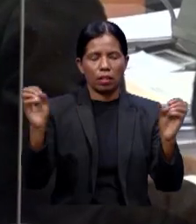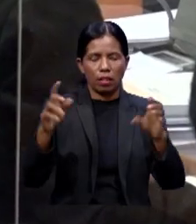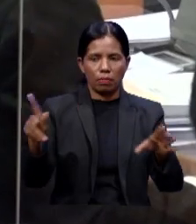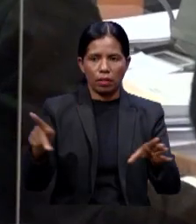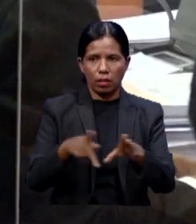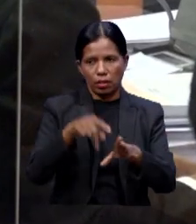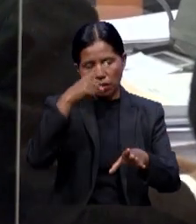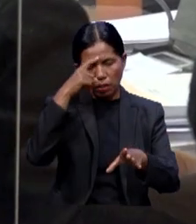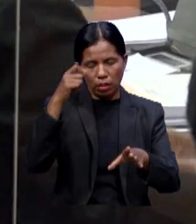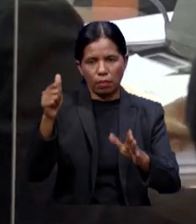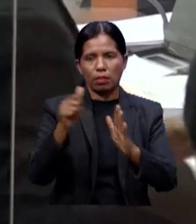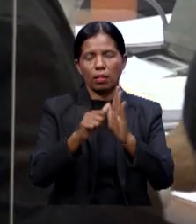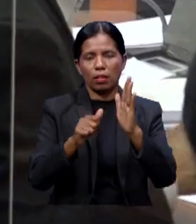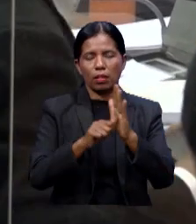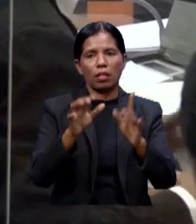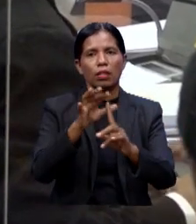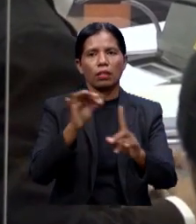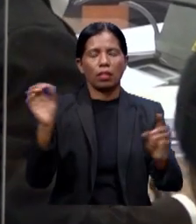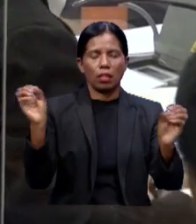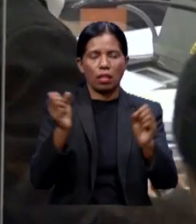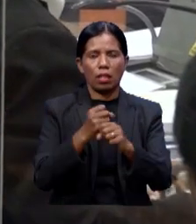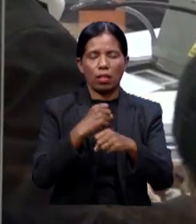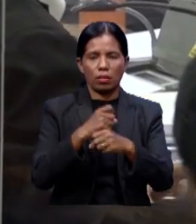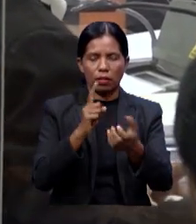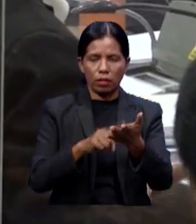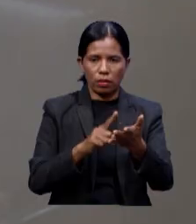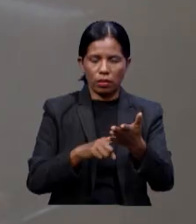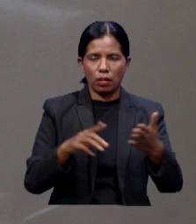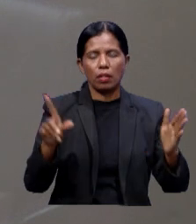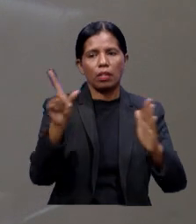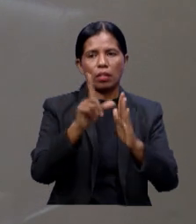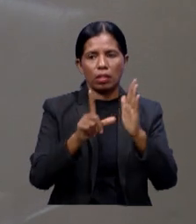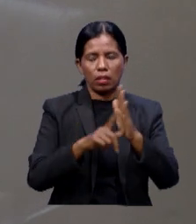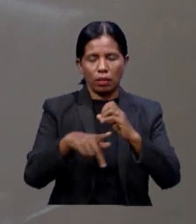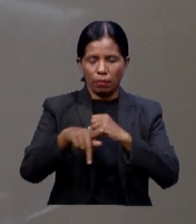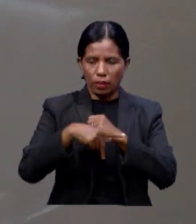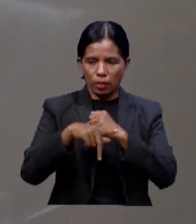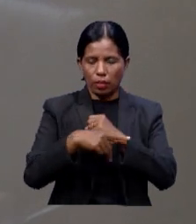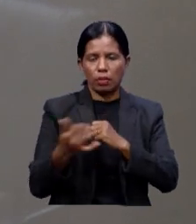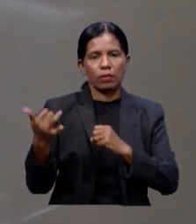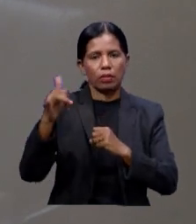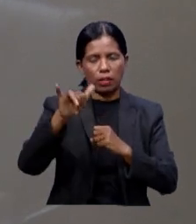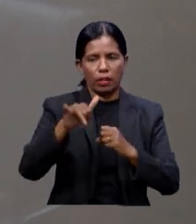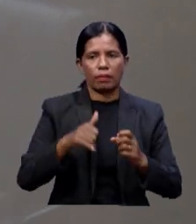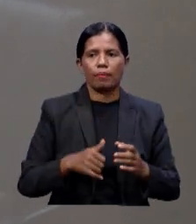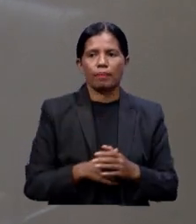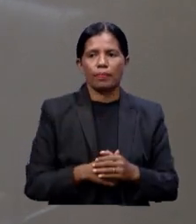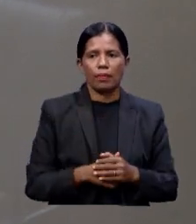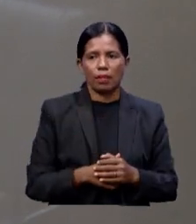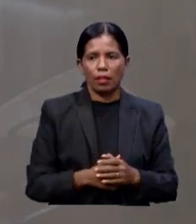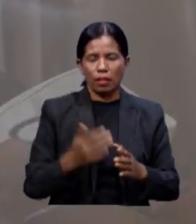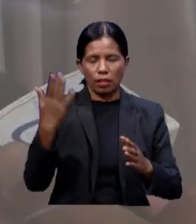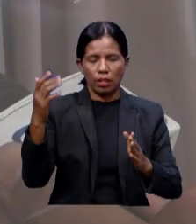presença, tamba agenda eleição ne, la halo uluk discussão ho líder bancada sira. São, indihan, e a agenda